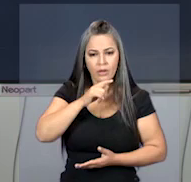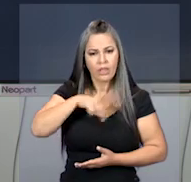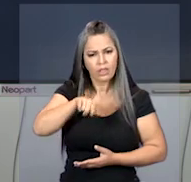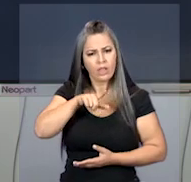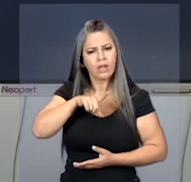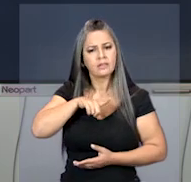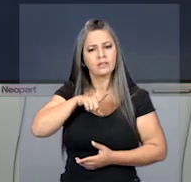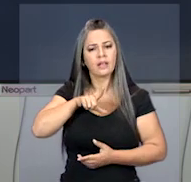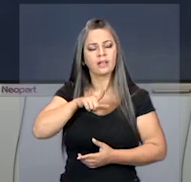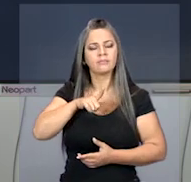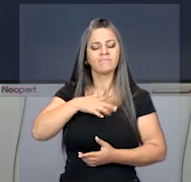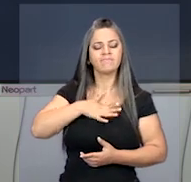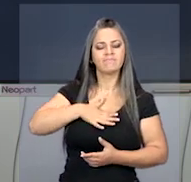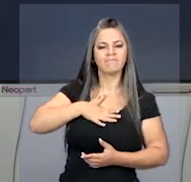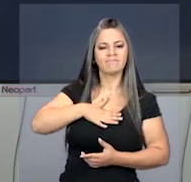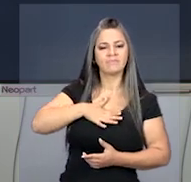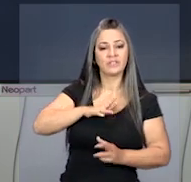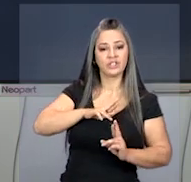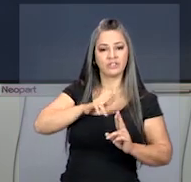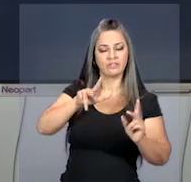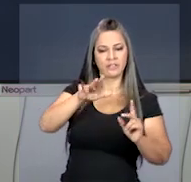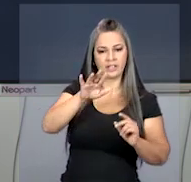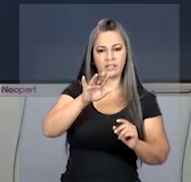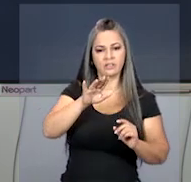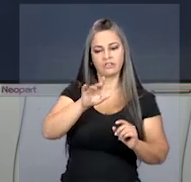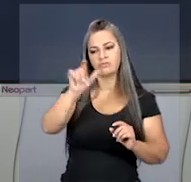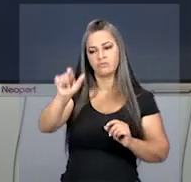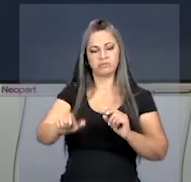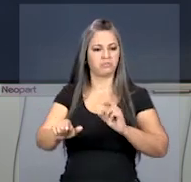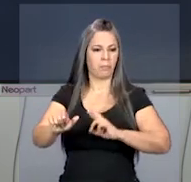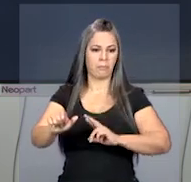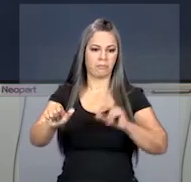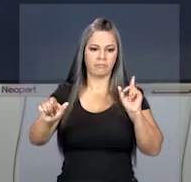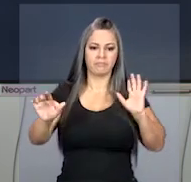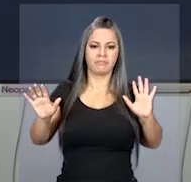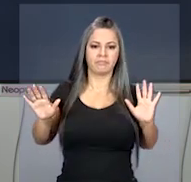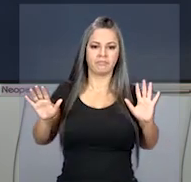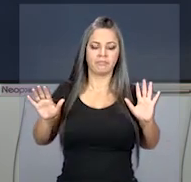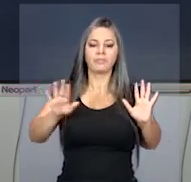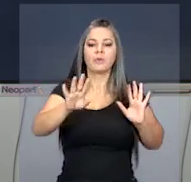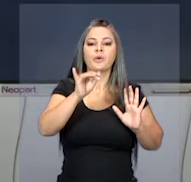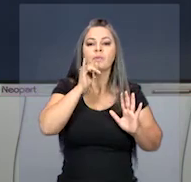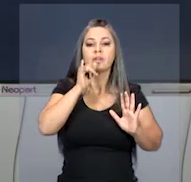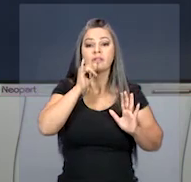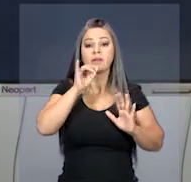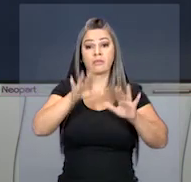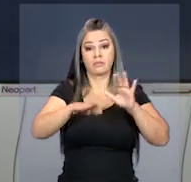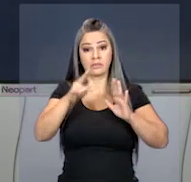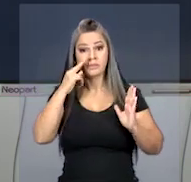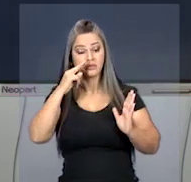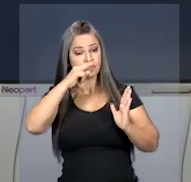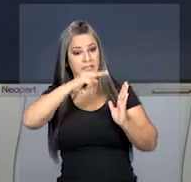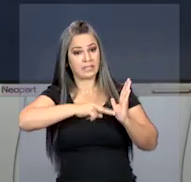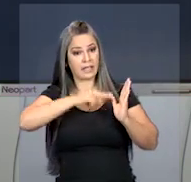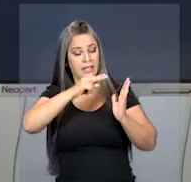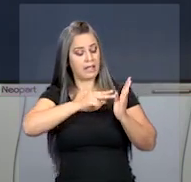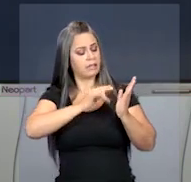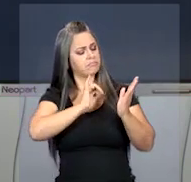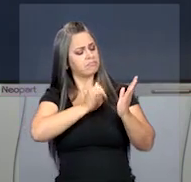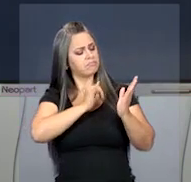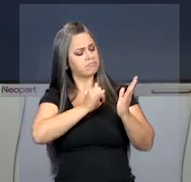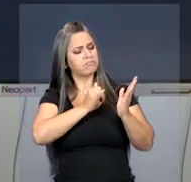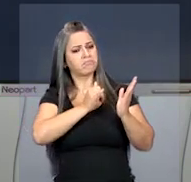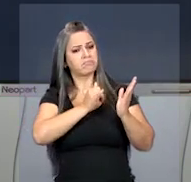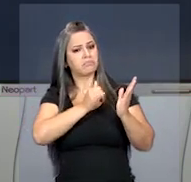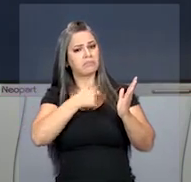de aventura, você pode gostar mais dele do que um conto que é mais romântico. Se você lê um conto cômico, você pode gostar menos do que um conto